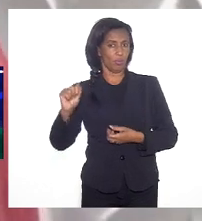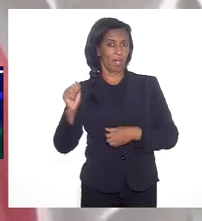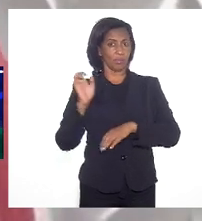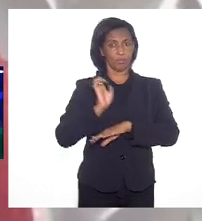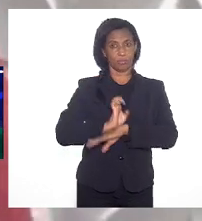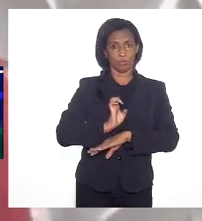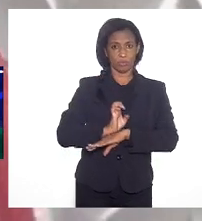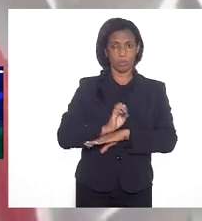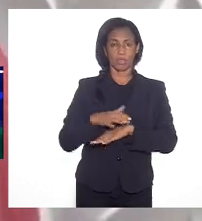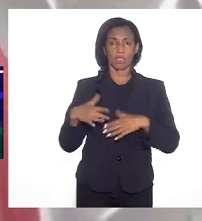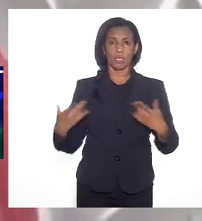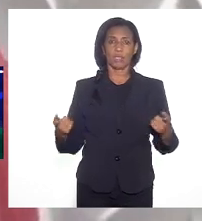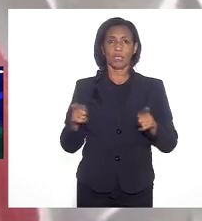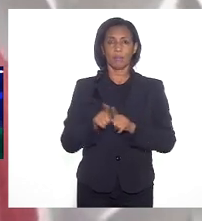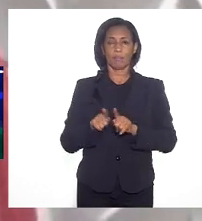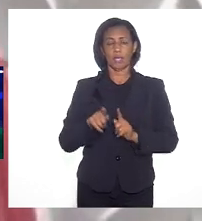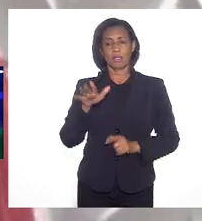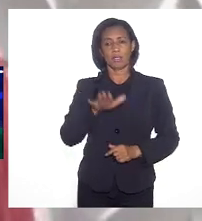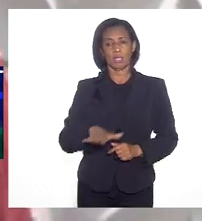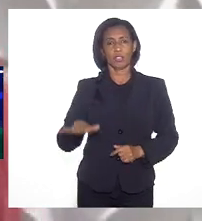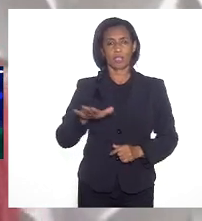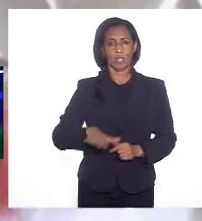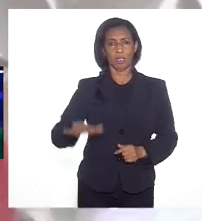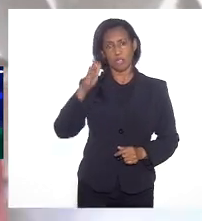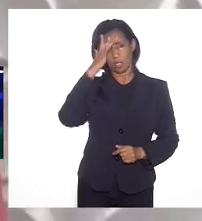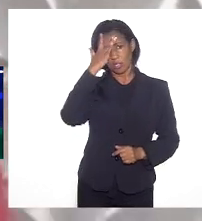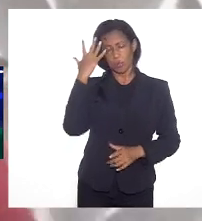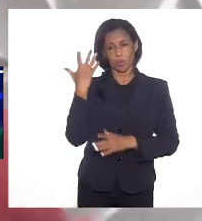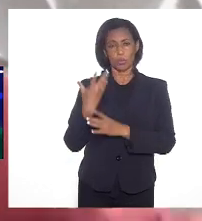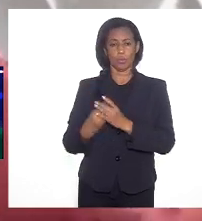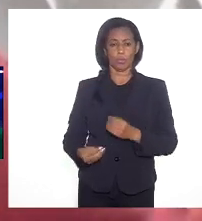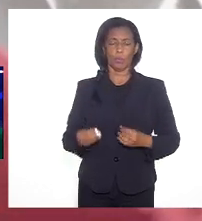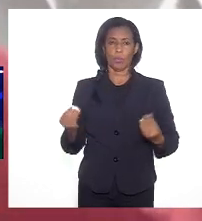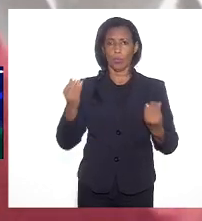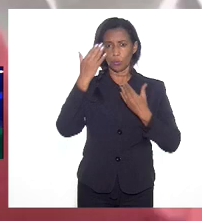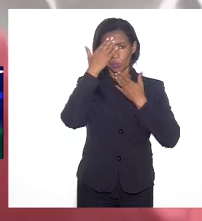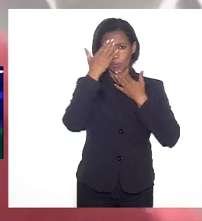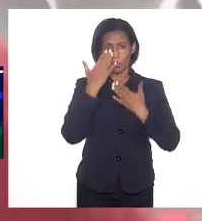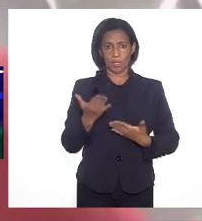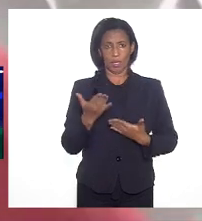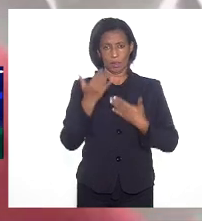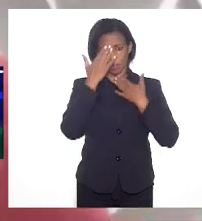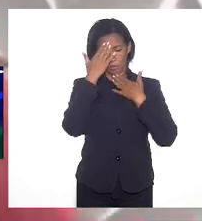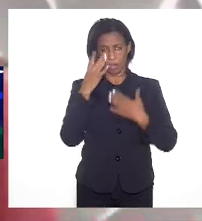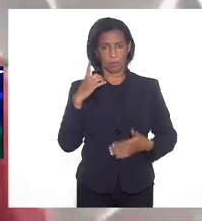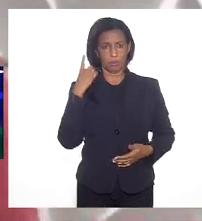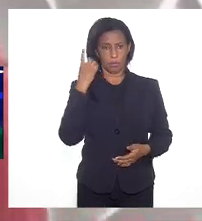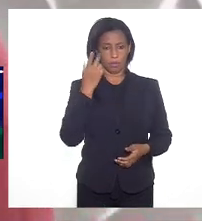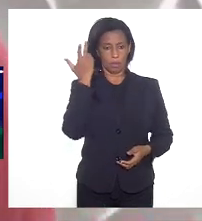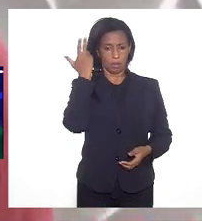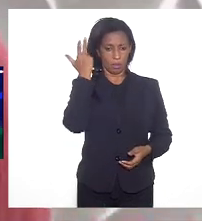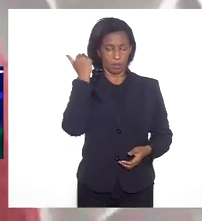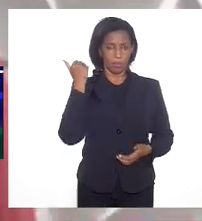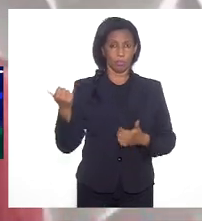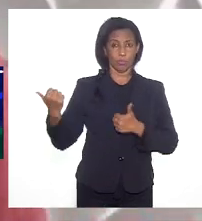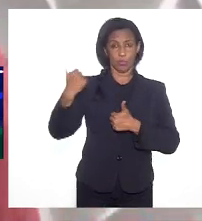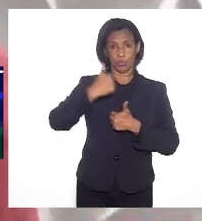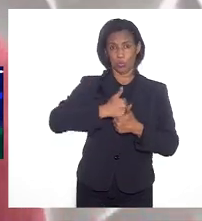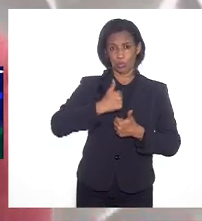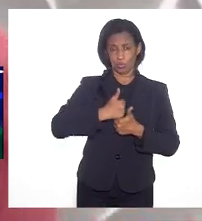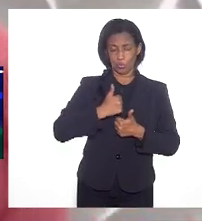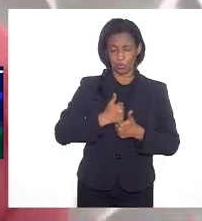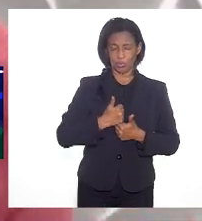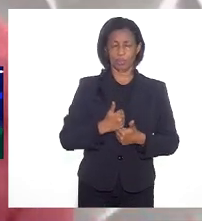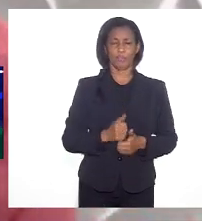Estado e a questão das crianças e das pessoas desaparecidas muito obrigada obrigada deputado Eleomar pela generosidade pela